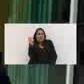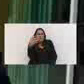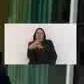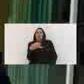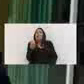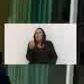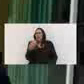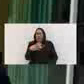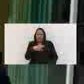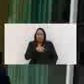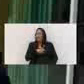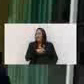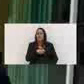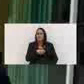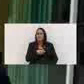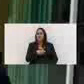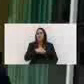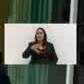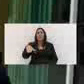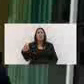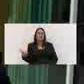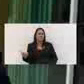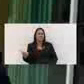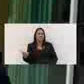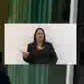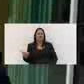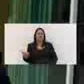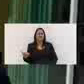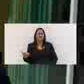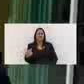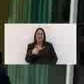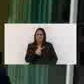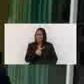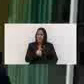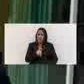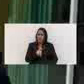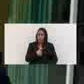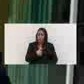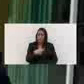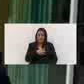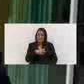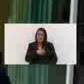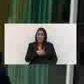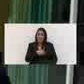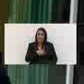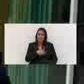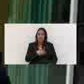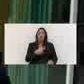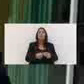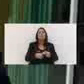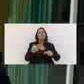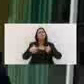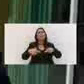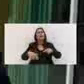pessoal. Como o senhor me constrangeu? Tenho muito respeito pelo seu pai. Trabalhei no escritório do seu pai assim que